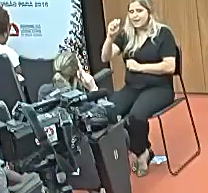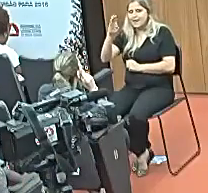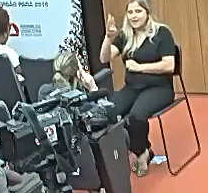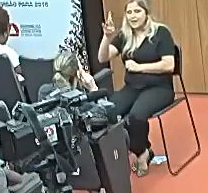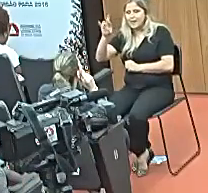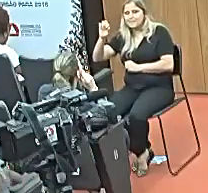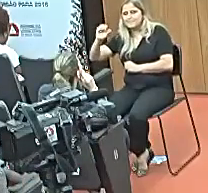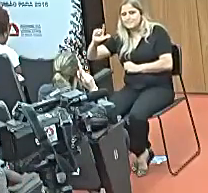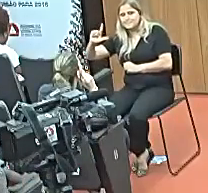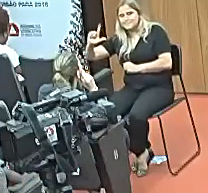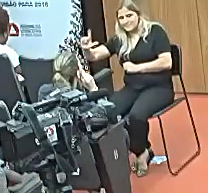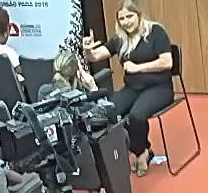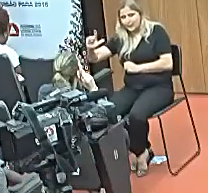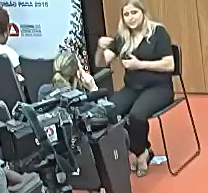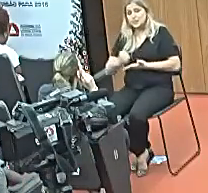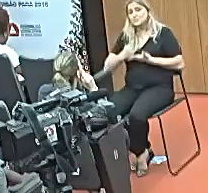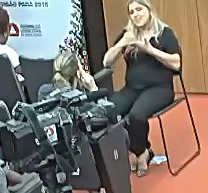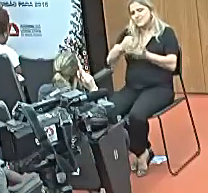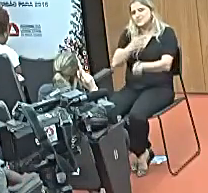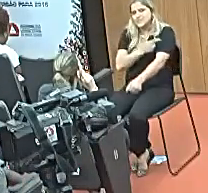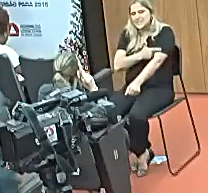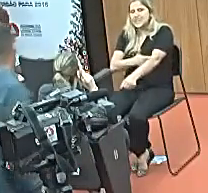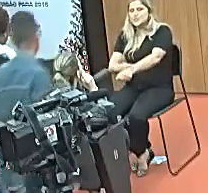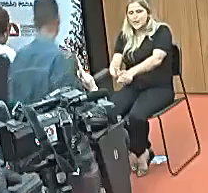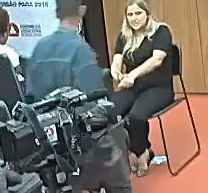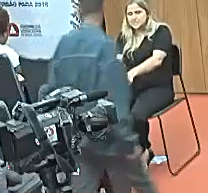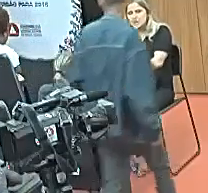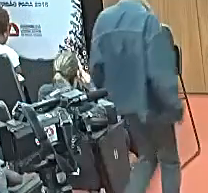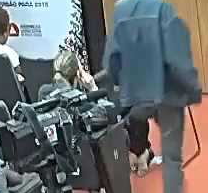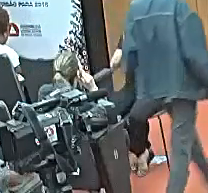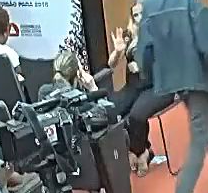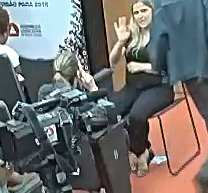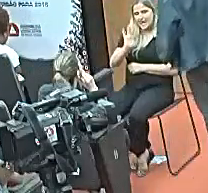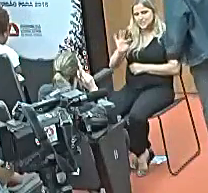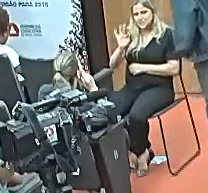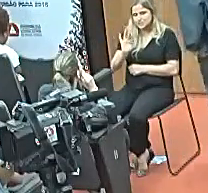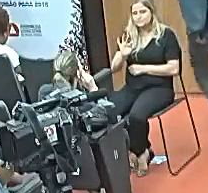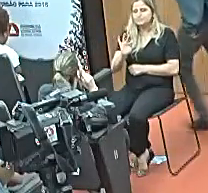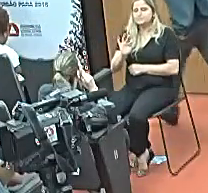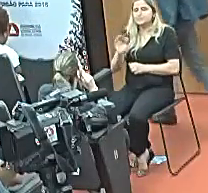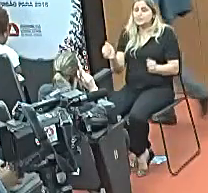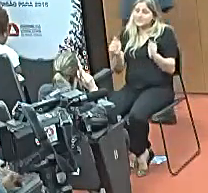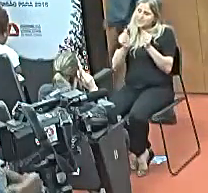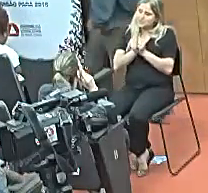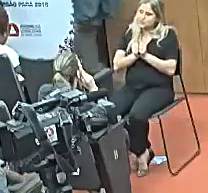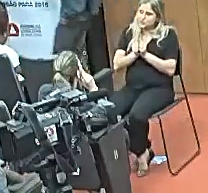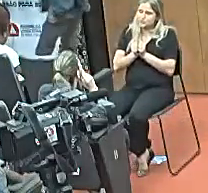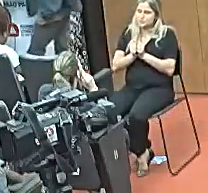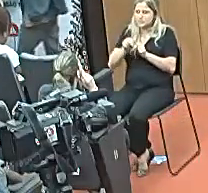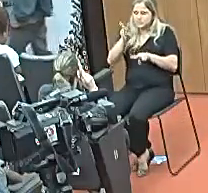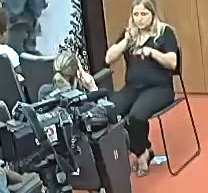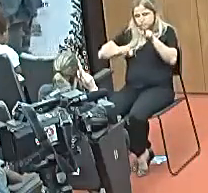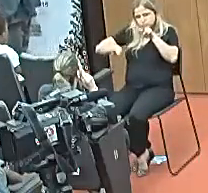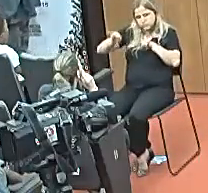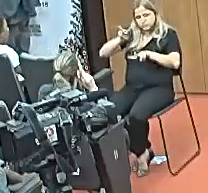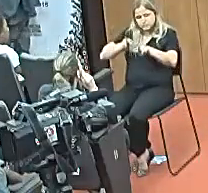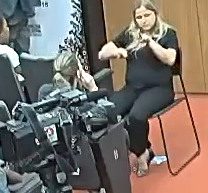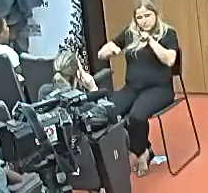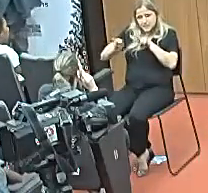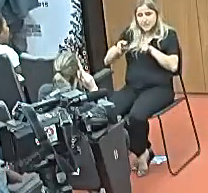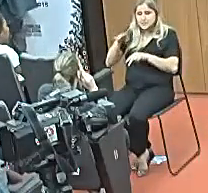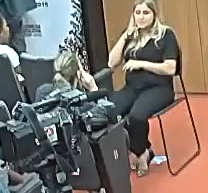contribuição na educação que eles trazem para a gente poder fazer esse diagnóstico melhor possível